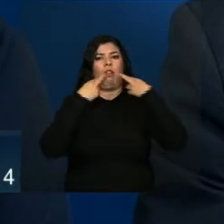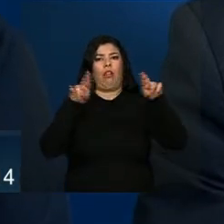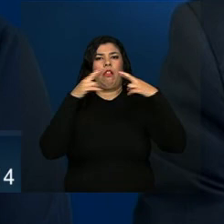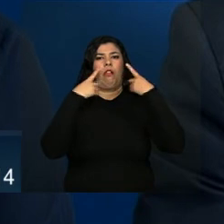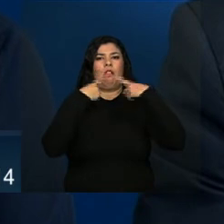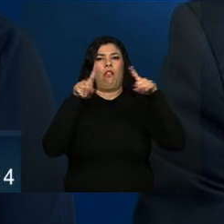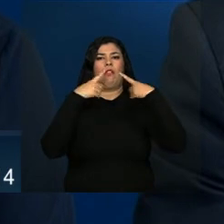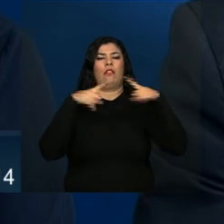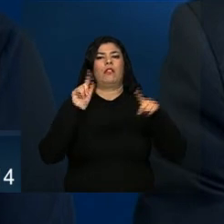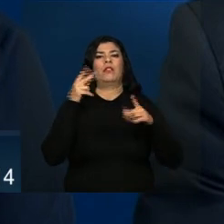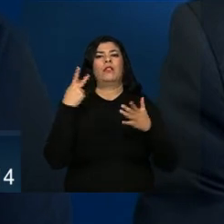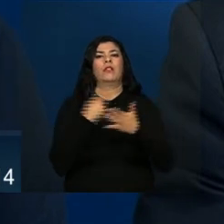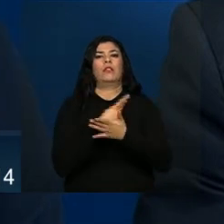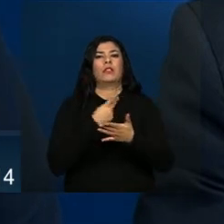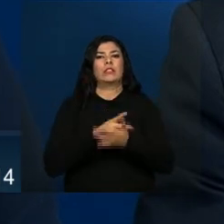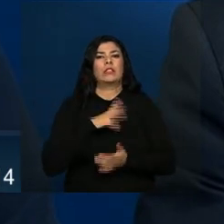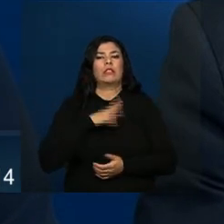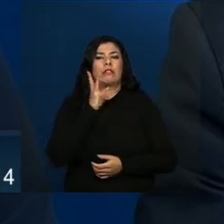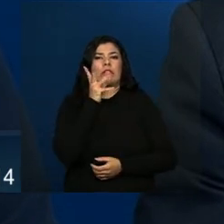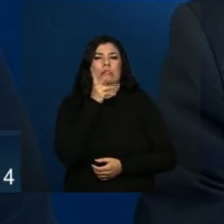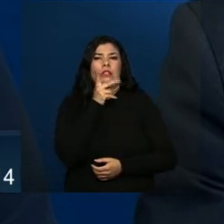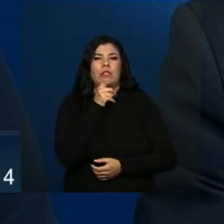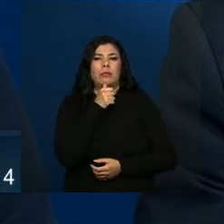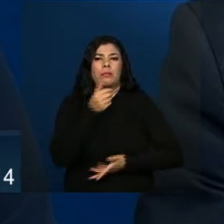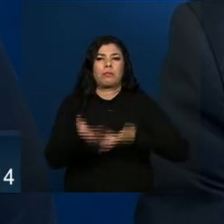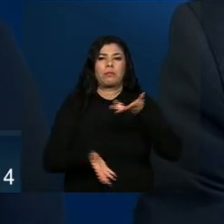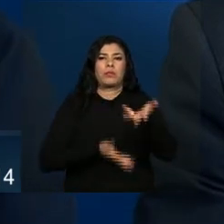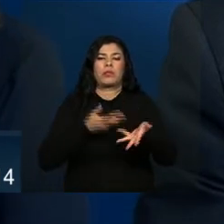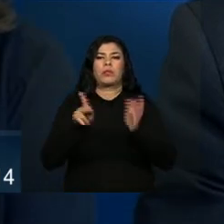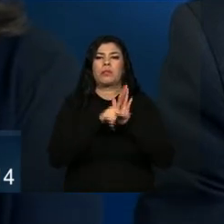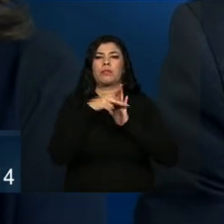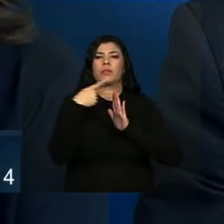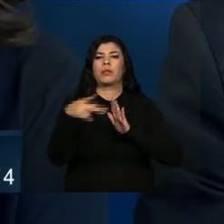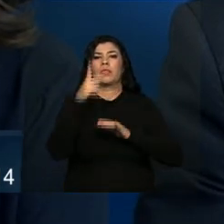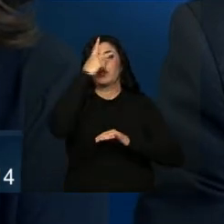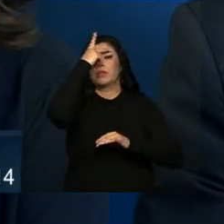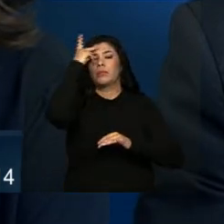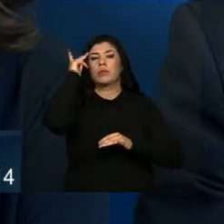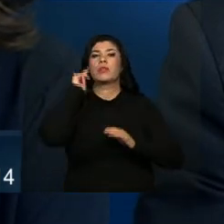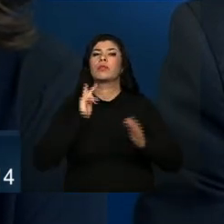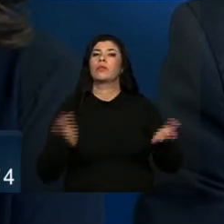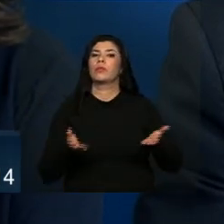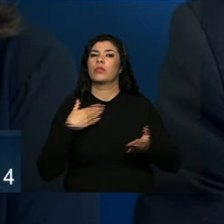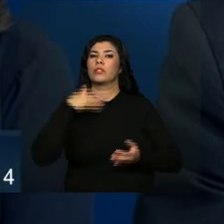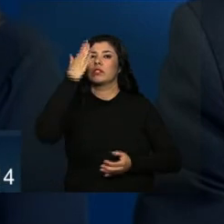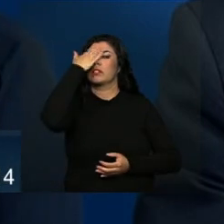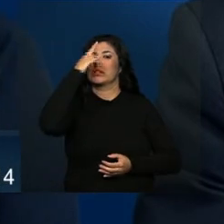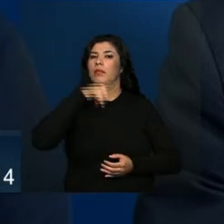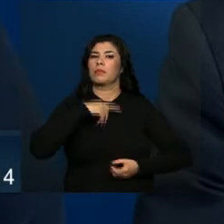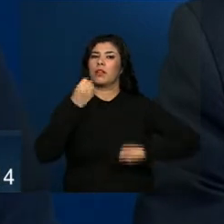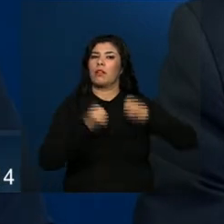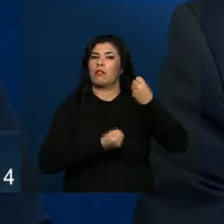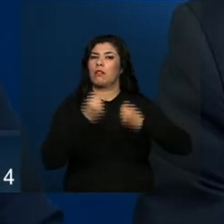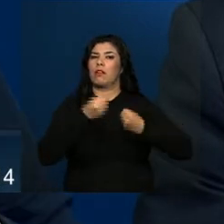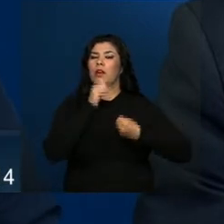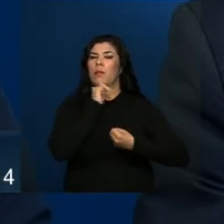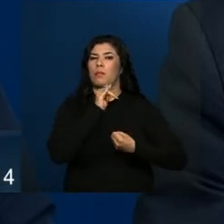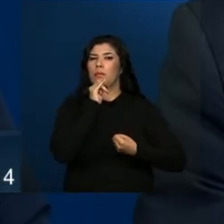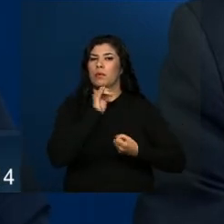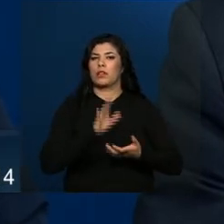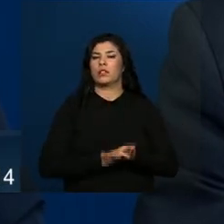a alma demora para o atendimento e hoje quem tem um automóvel um motor uma